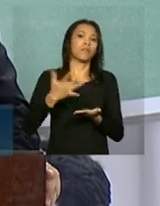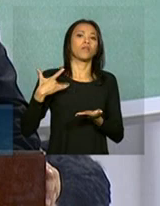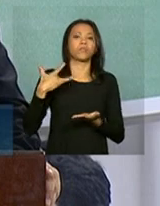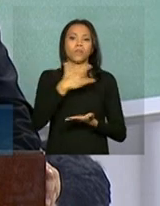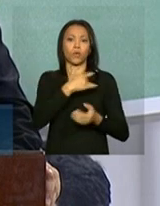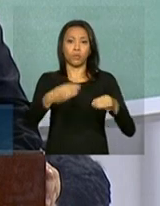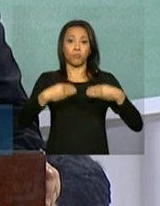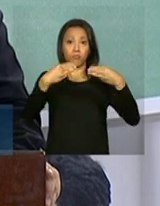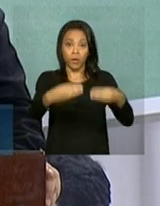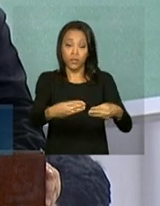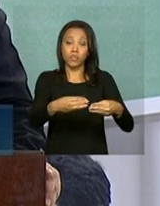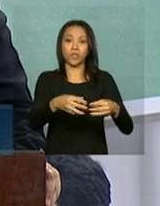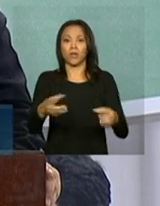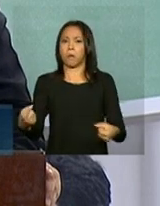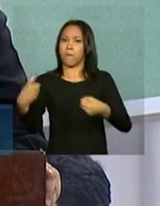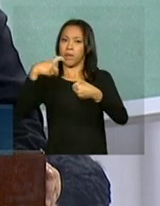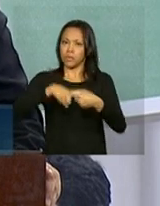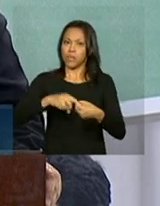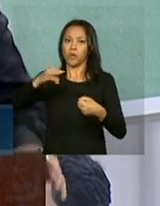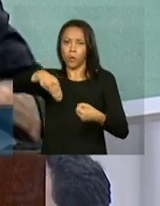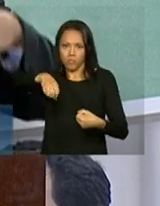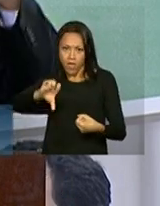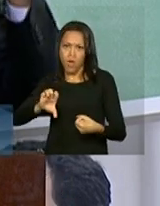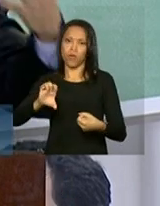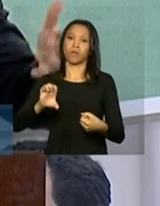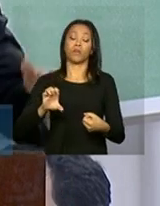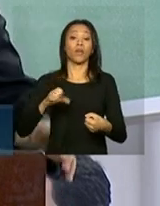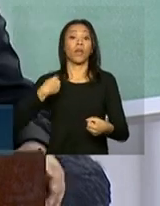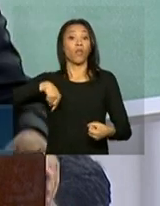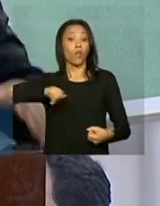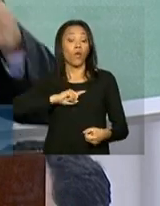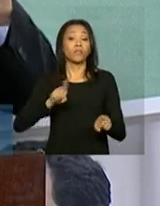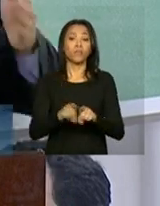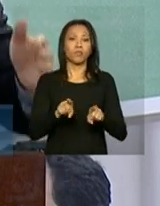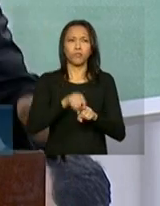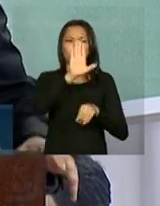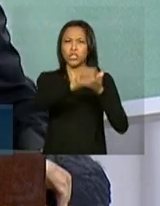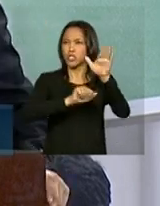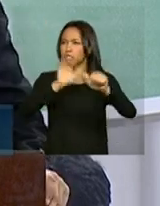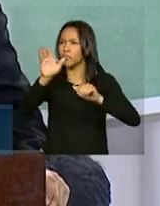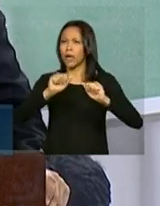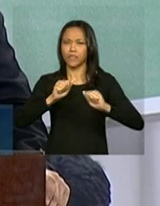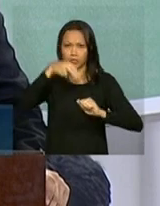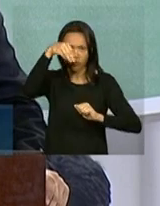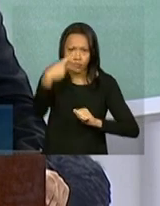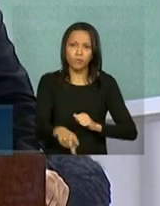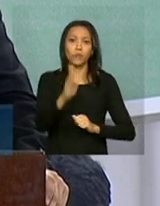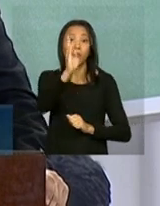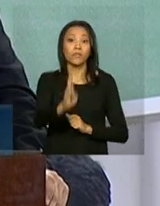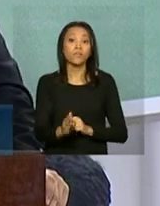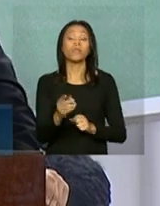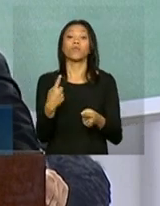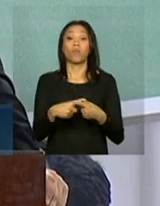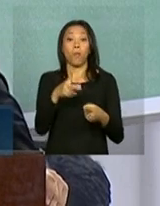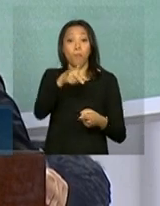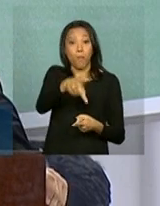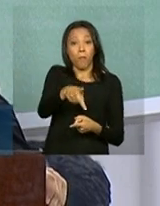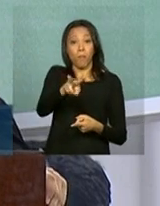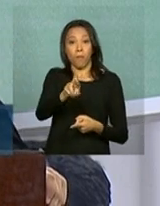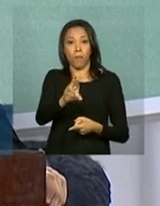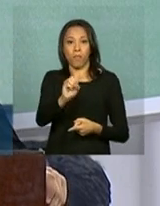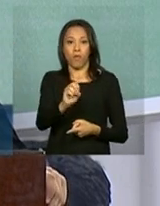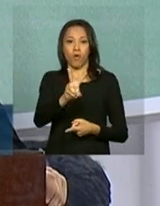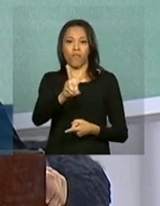vagas de residência na parceria com o MEC, fizemos uma chamada nacional que surte efeito importante, o chamado PROVAB, em